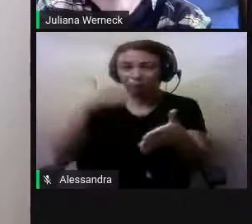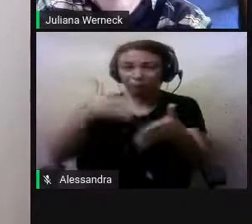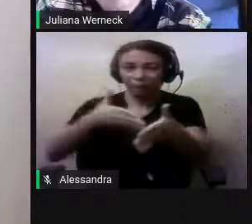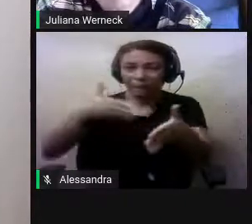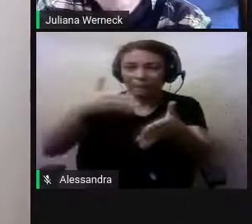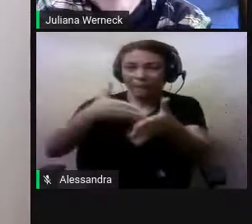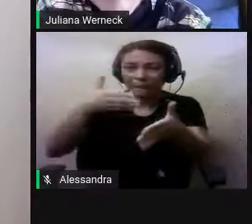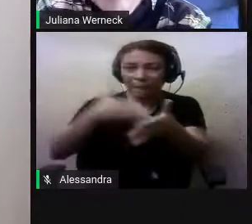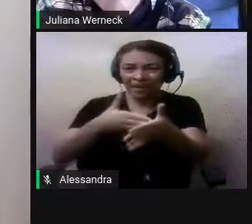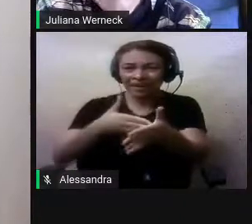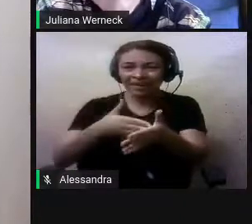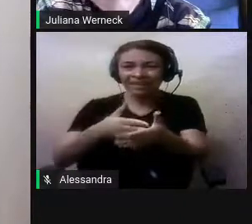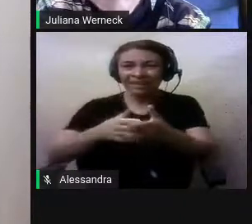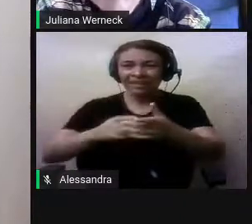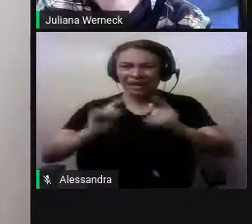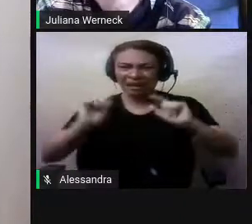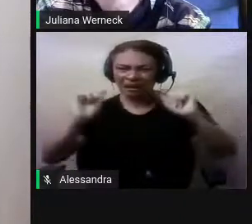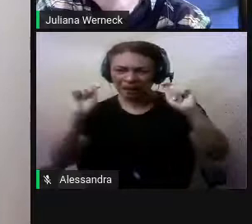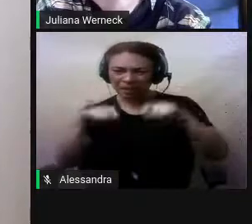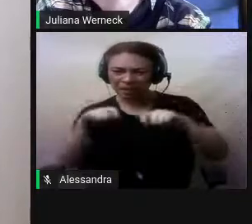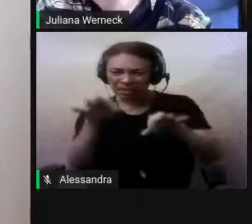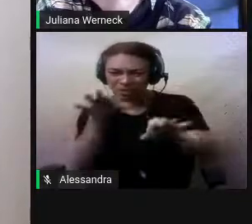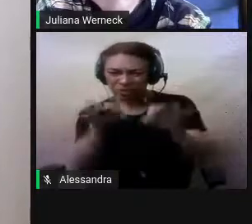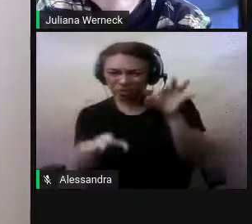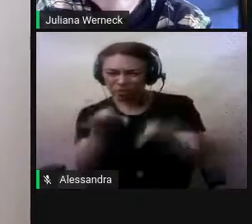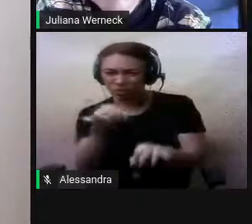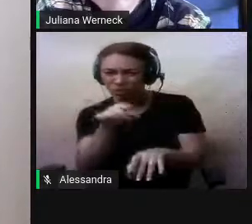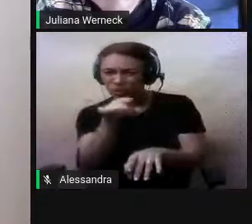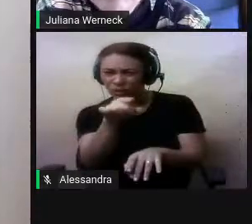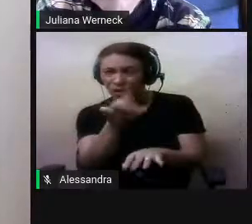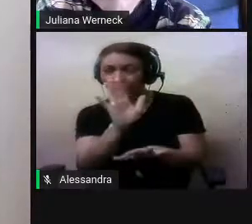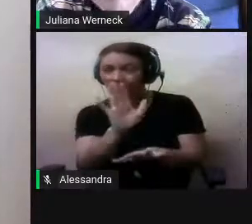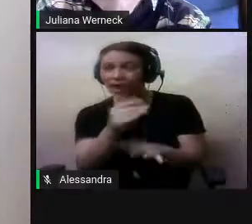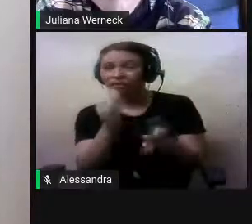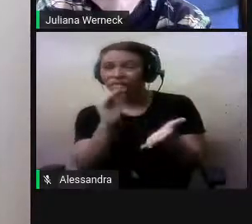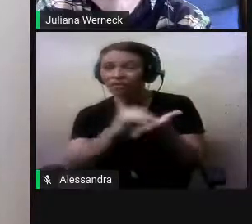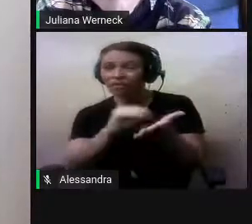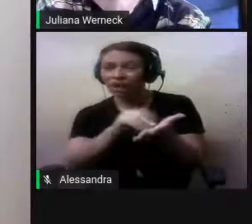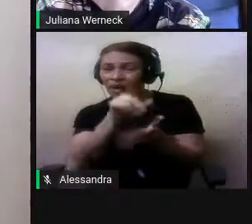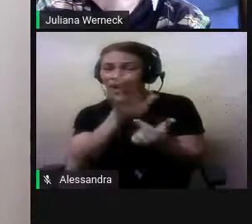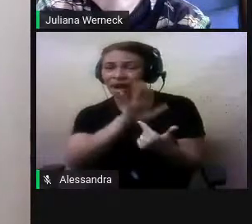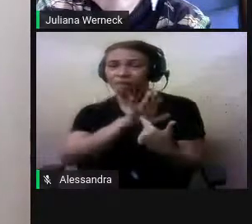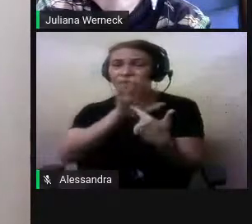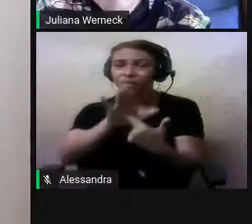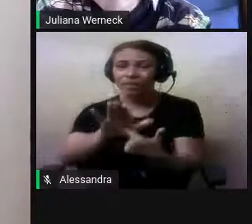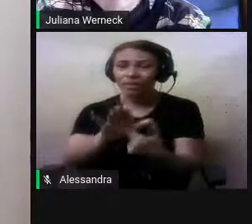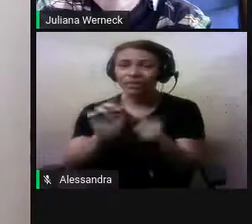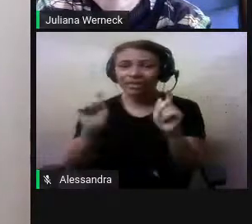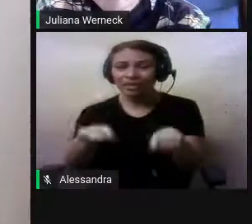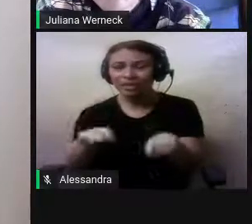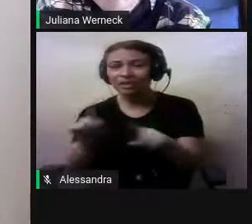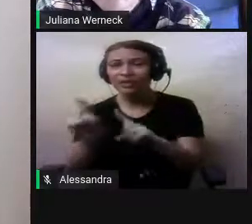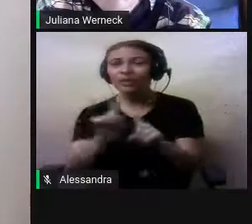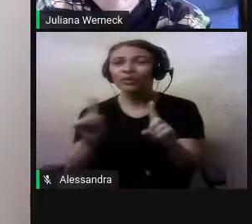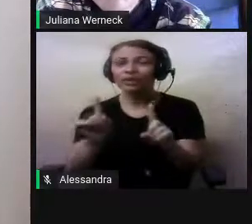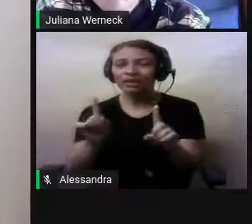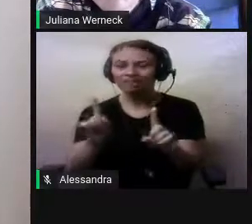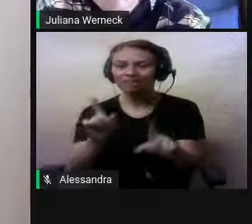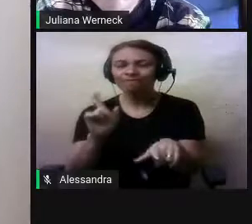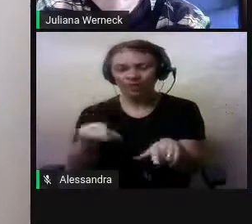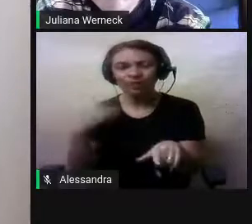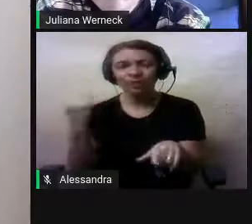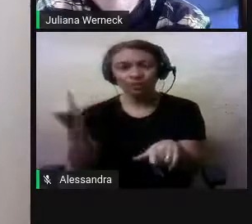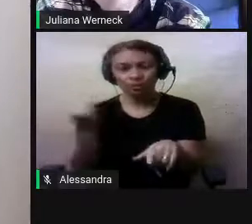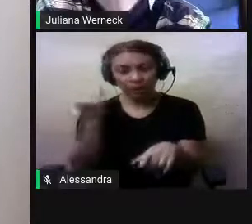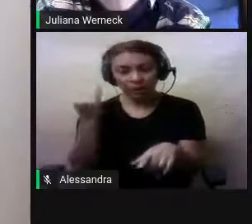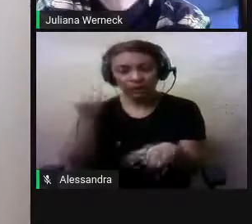você jogar a capacidade de outra pessoa sem dar a oportunidade dela mostrar, entendeu? Então, tem a importância das